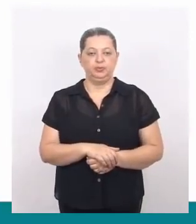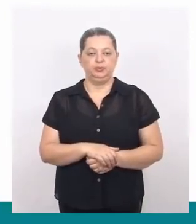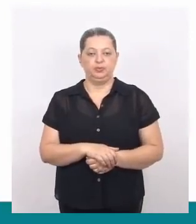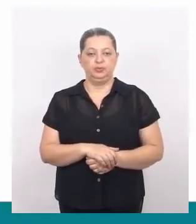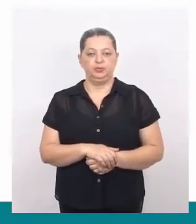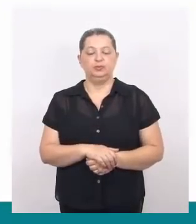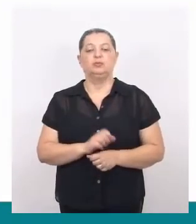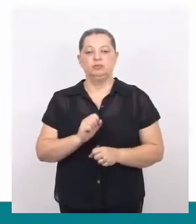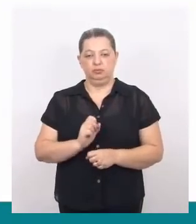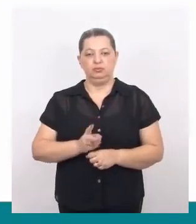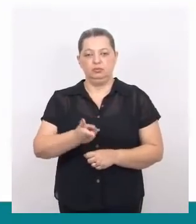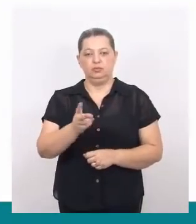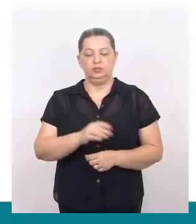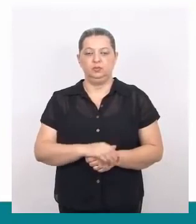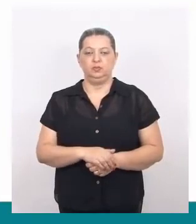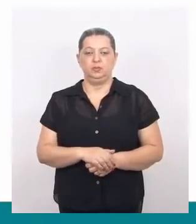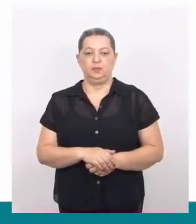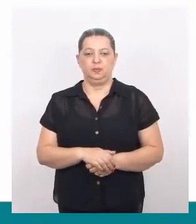Pode passar.